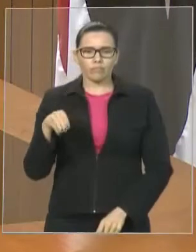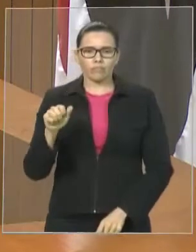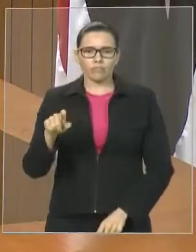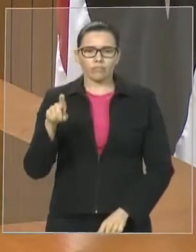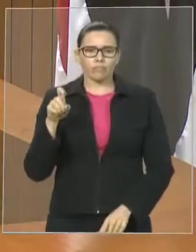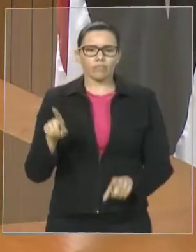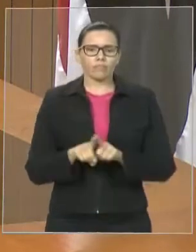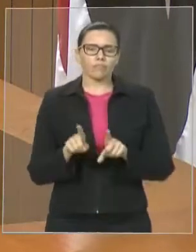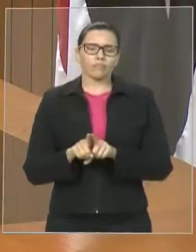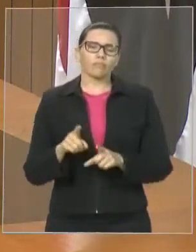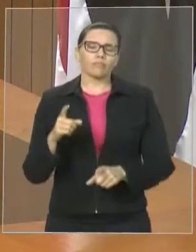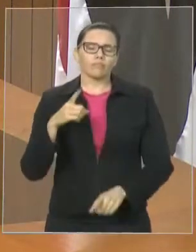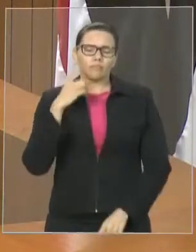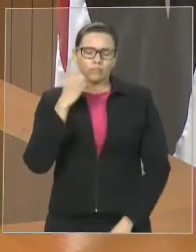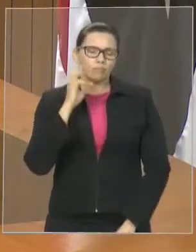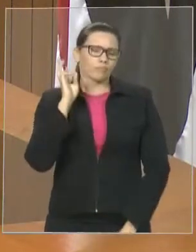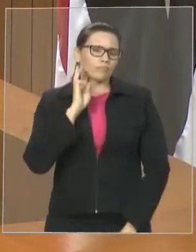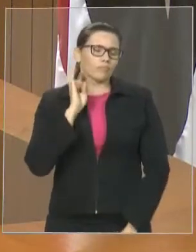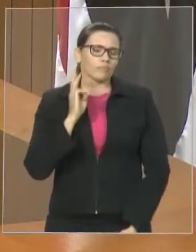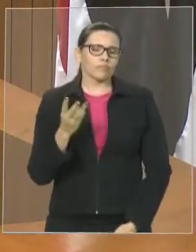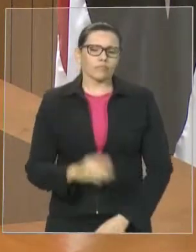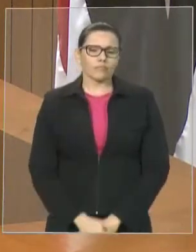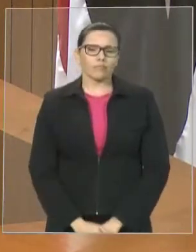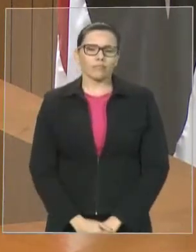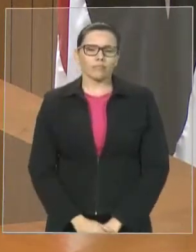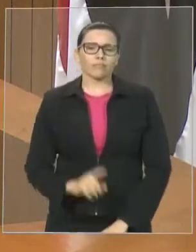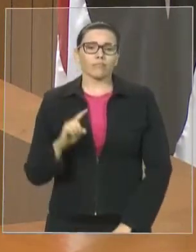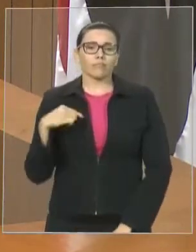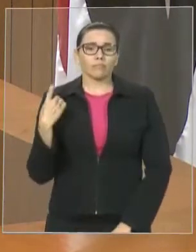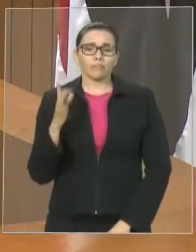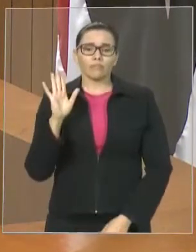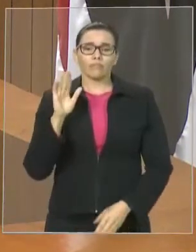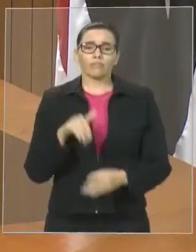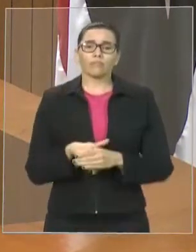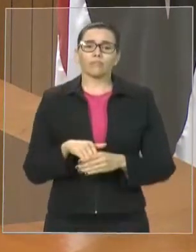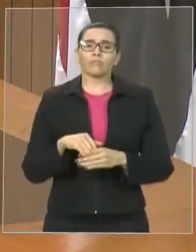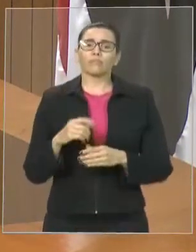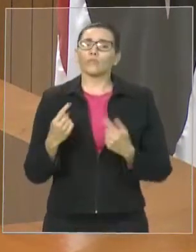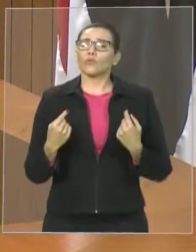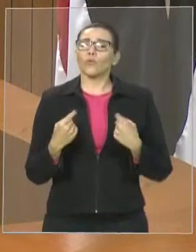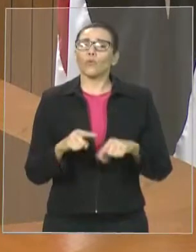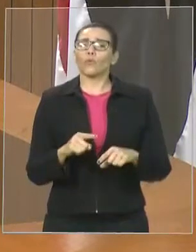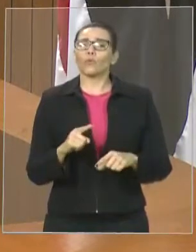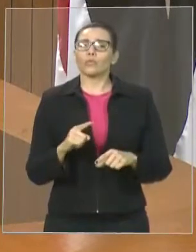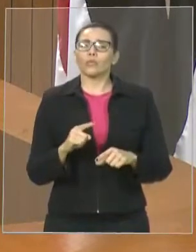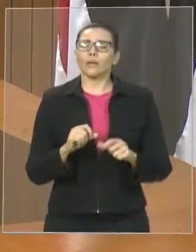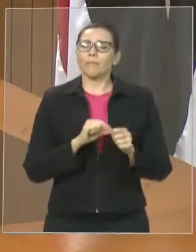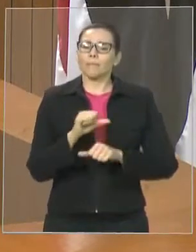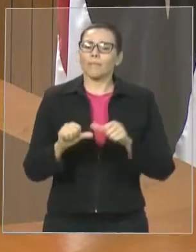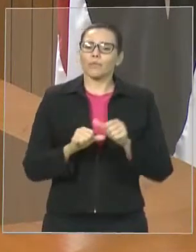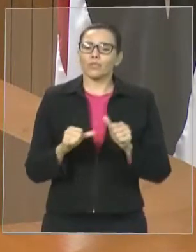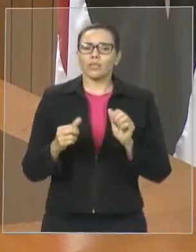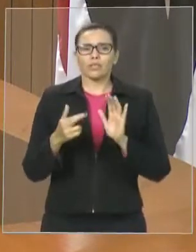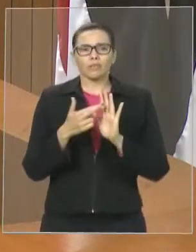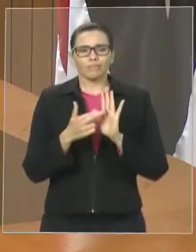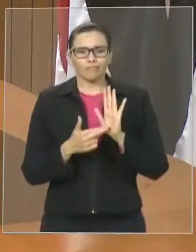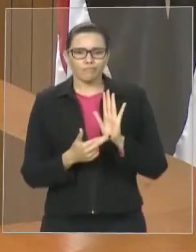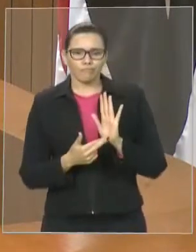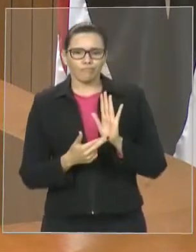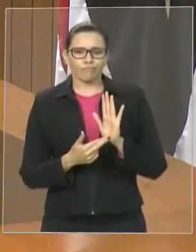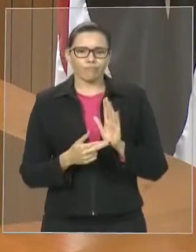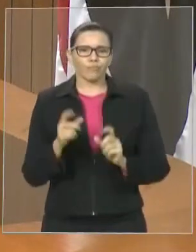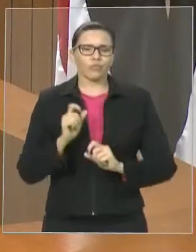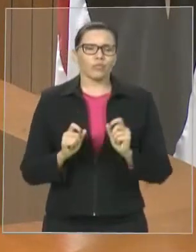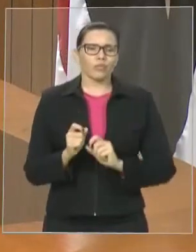do Curso, de vários outros deputados, votou contra a alteração no regime de cobrança de antecipação